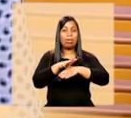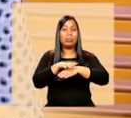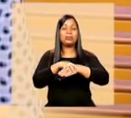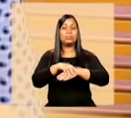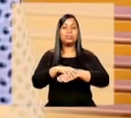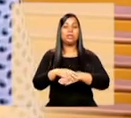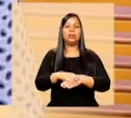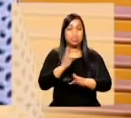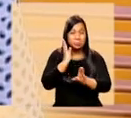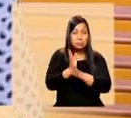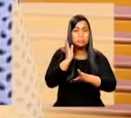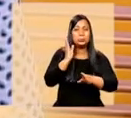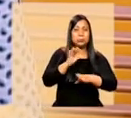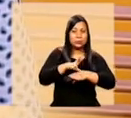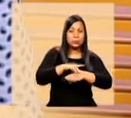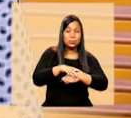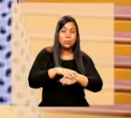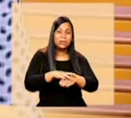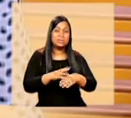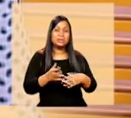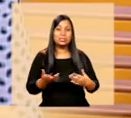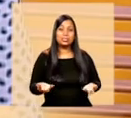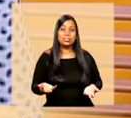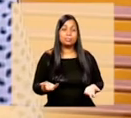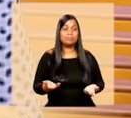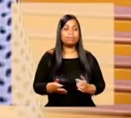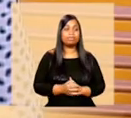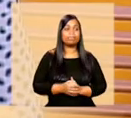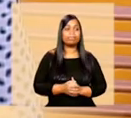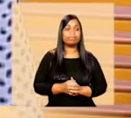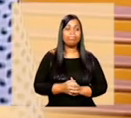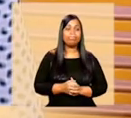doença que